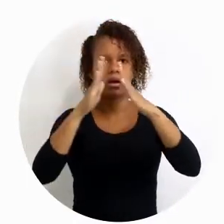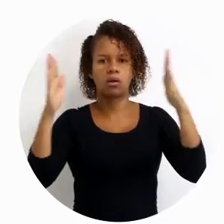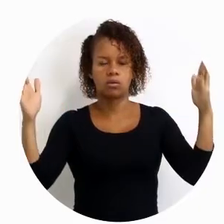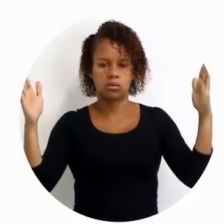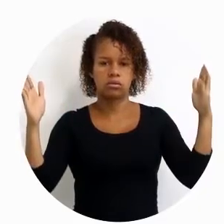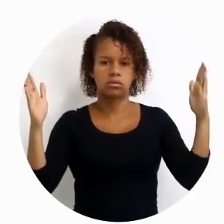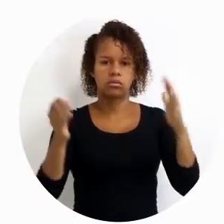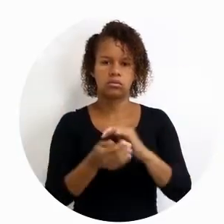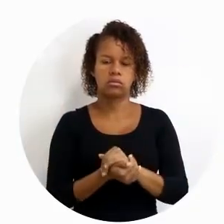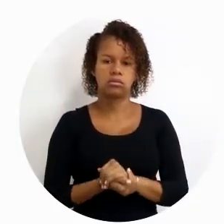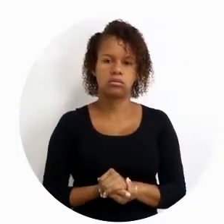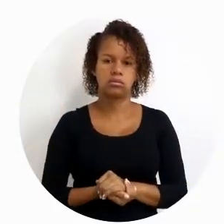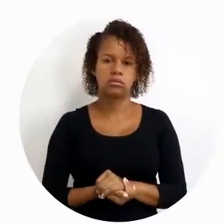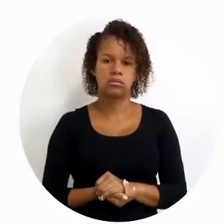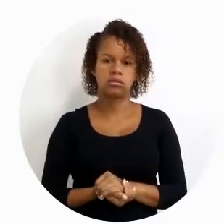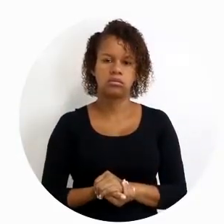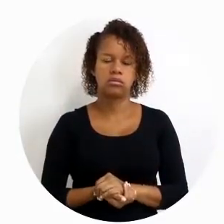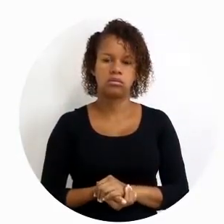diferentes ângulos.